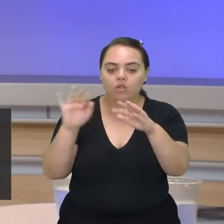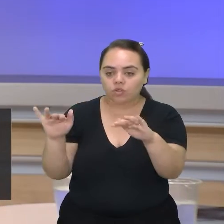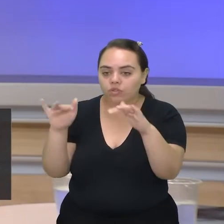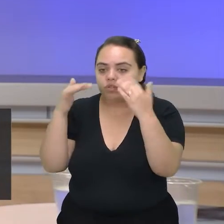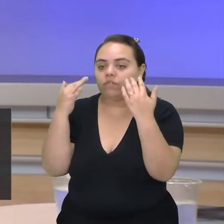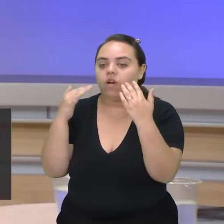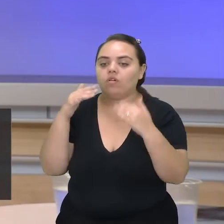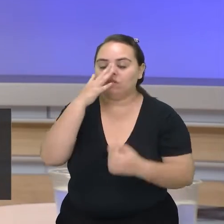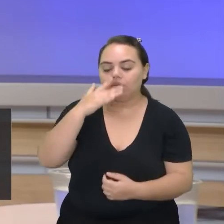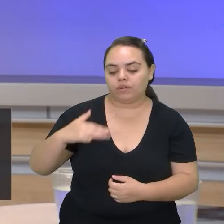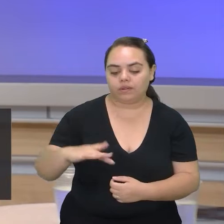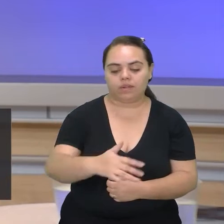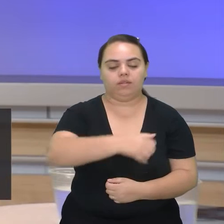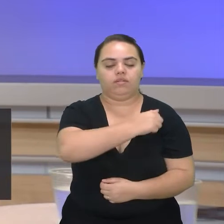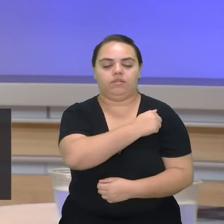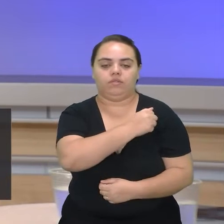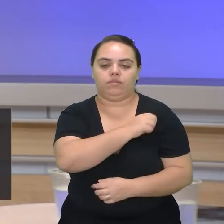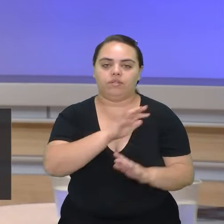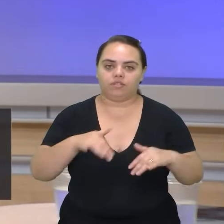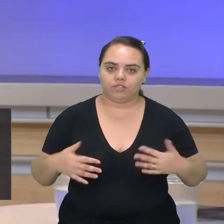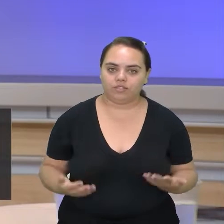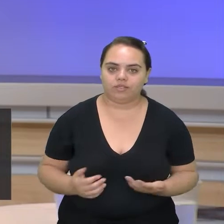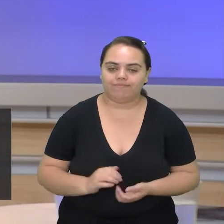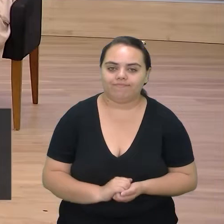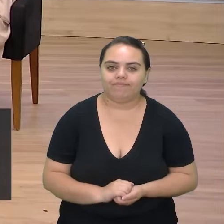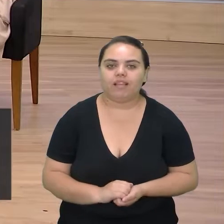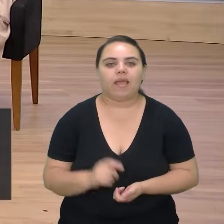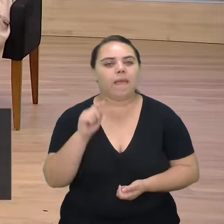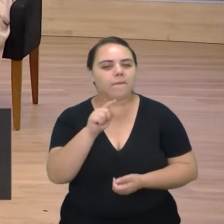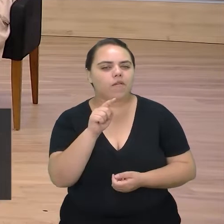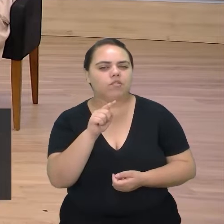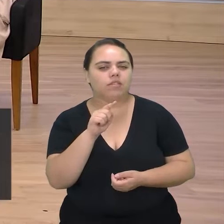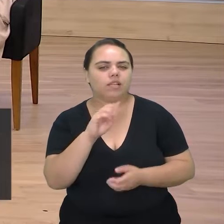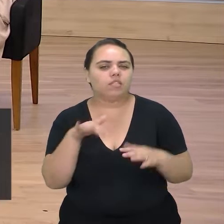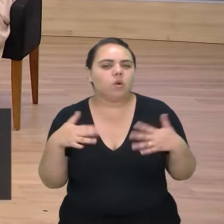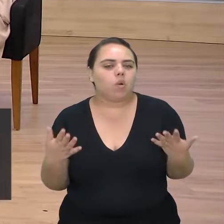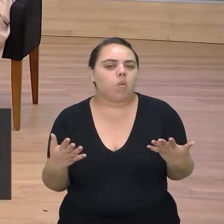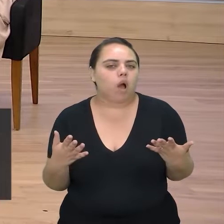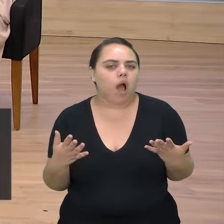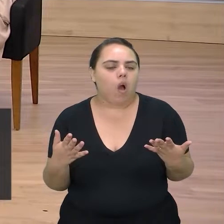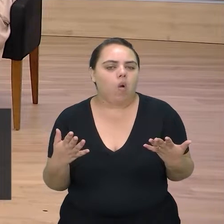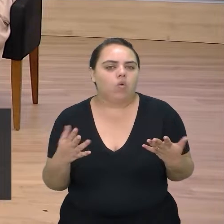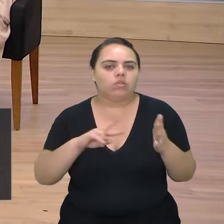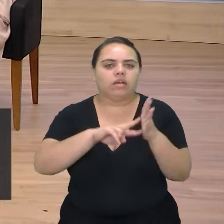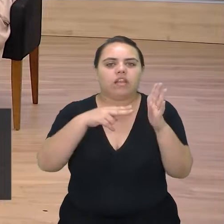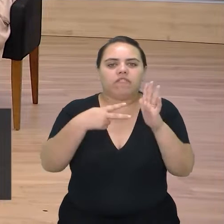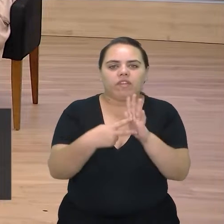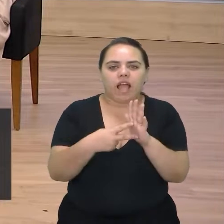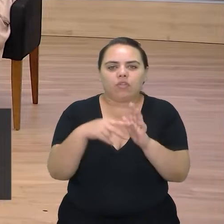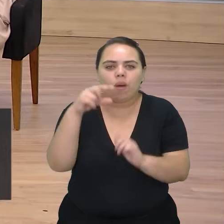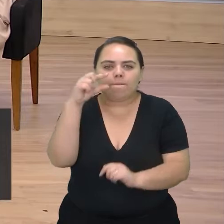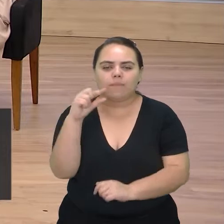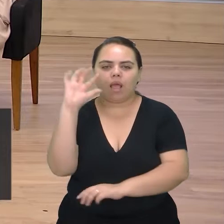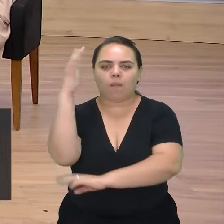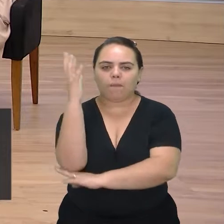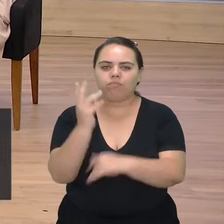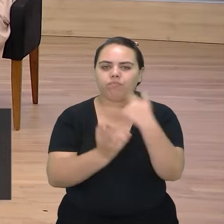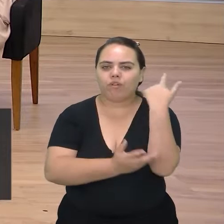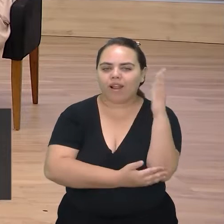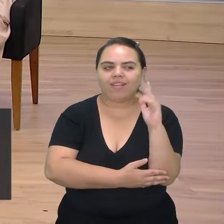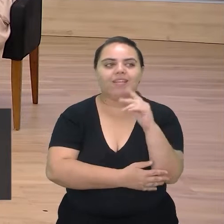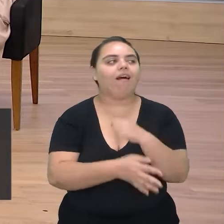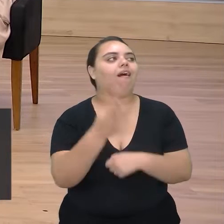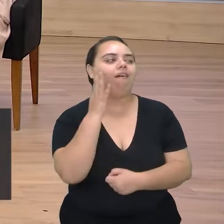os estudantes. Então... E para vocês, qual é a definição de uma mini floresta? Ah, bacana. Eu acho que bacana.